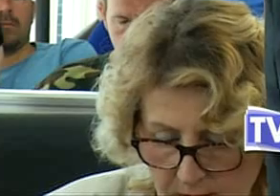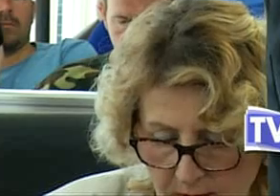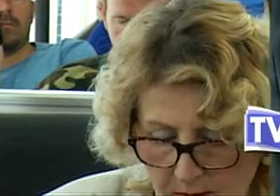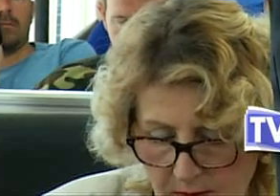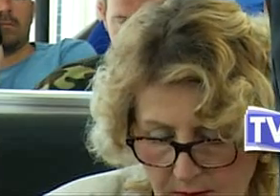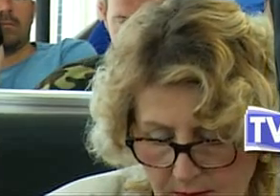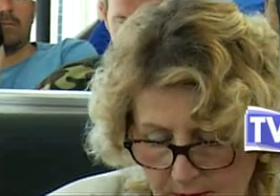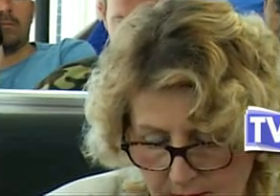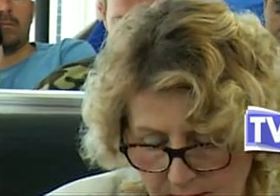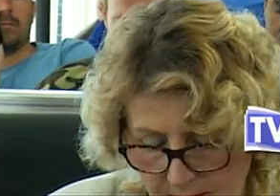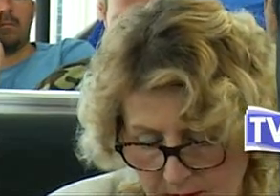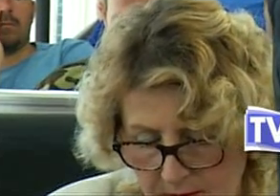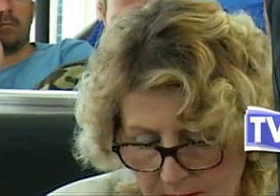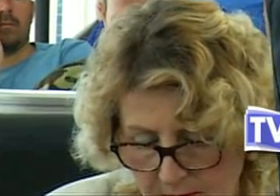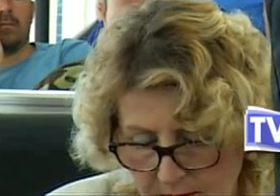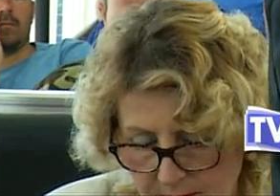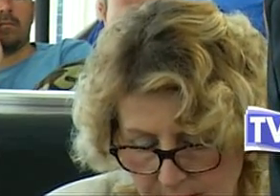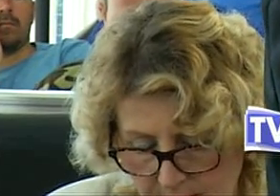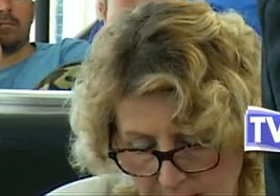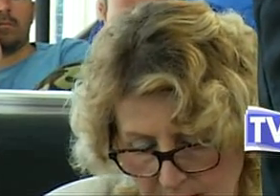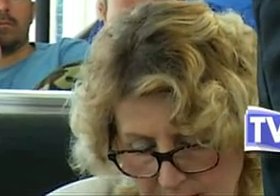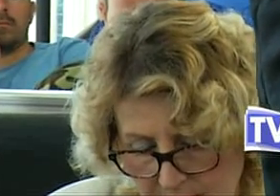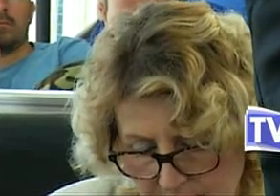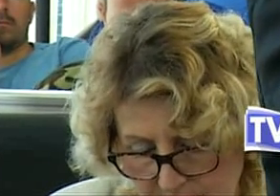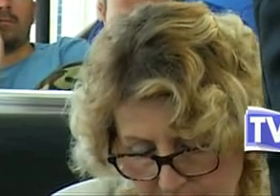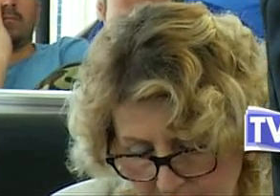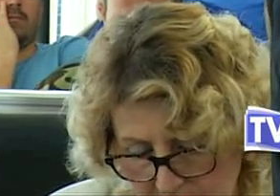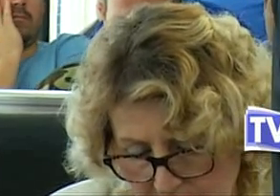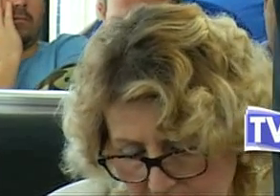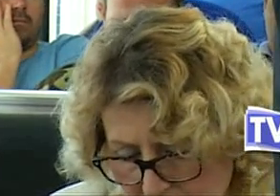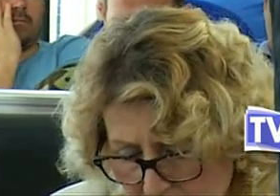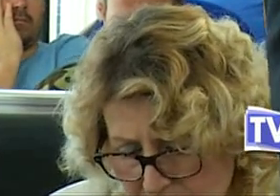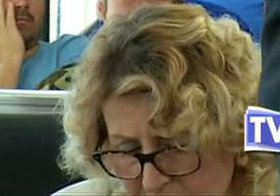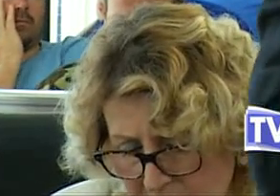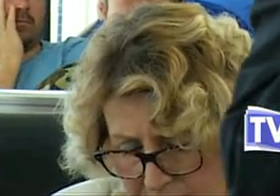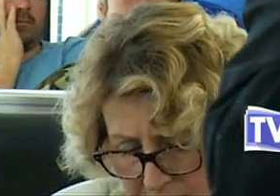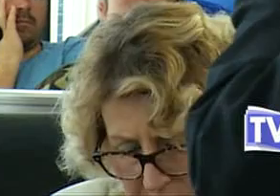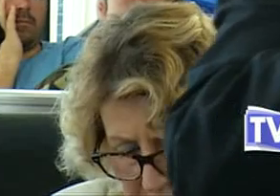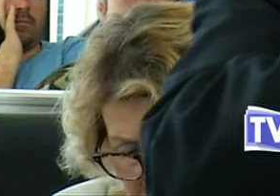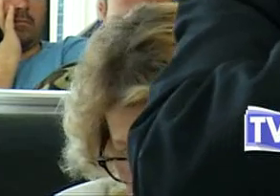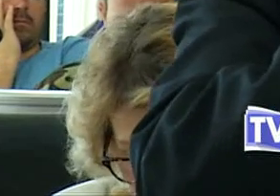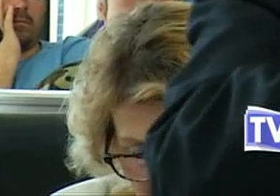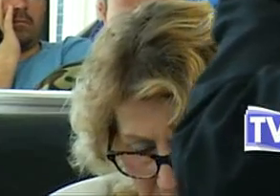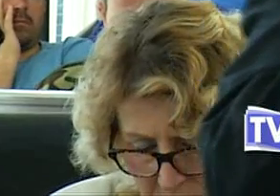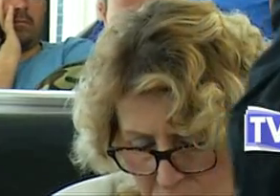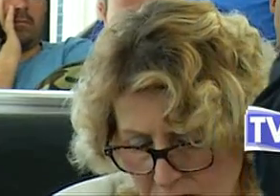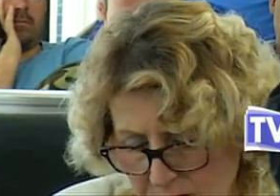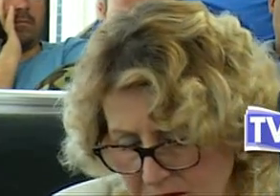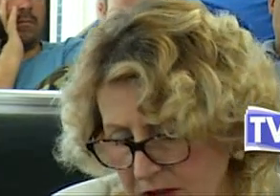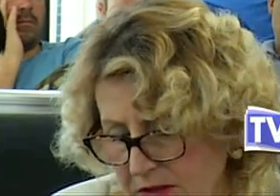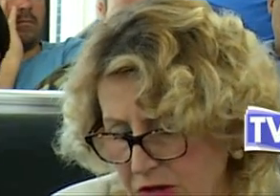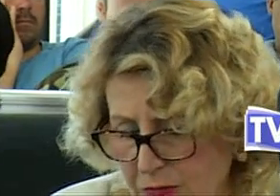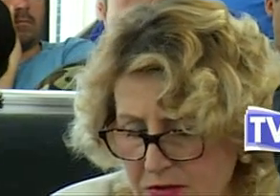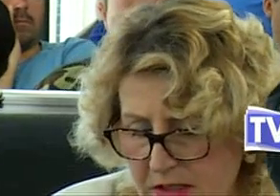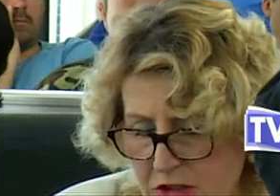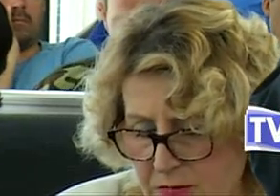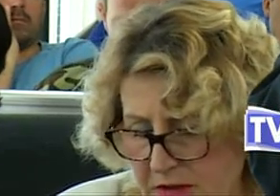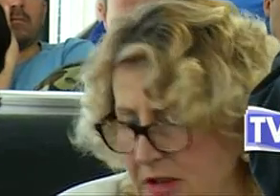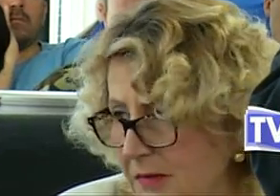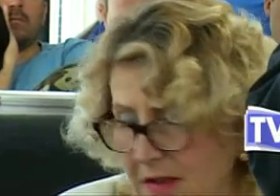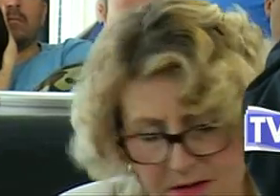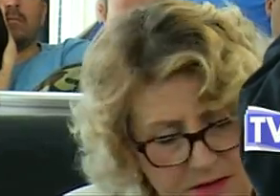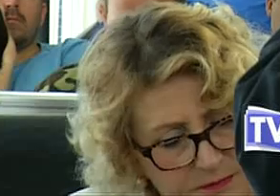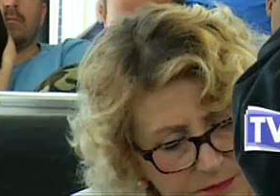Não só de você, de mim, mas de todos os vereadores, Vitão, que é um povo sofrido, desculpe, trabalhador. Obrigado, desculpe, João Donizete. Obrigado, senhor